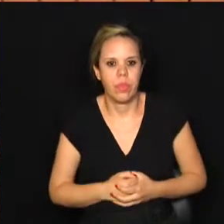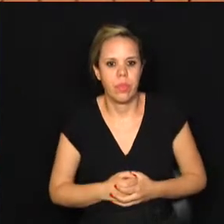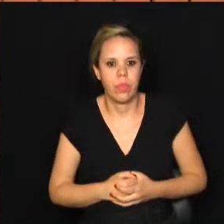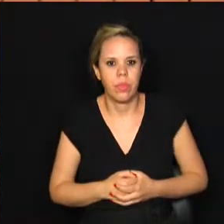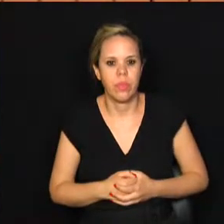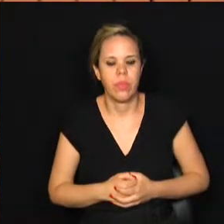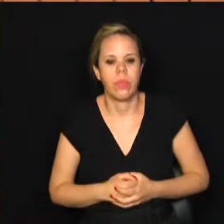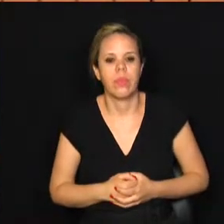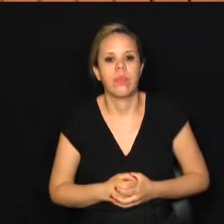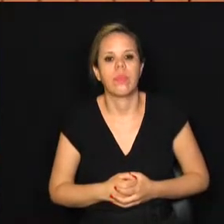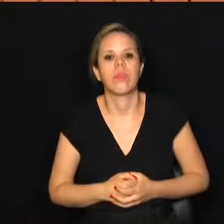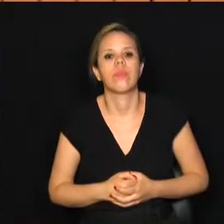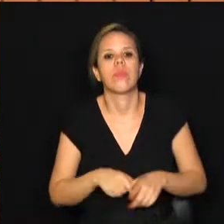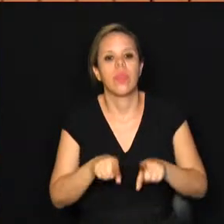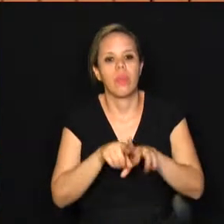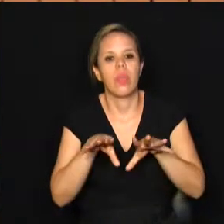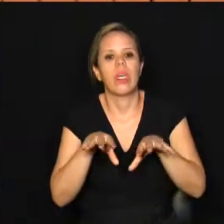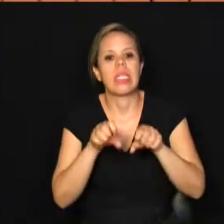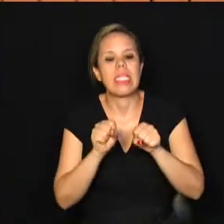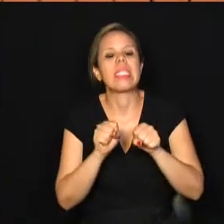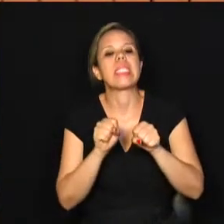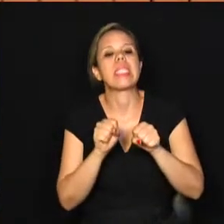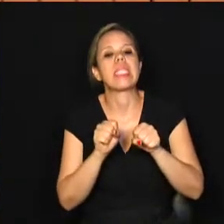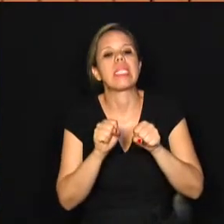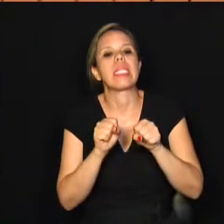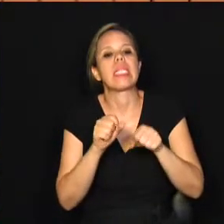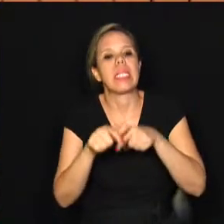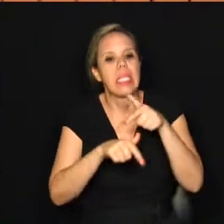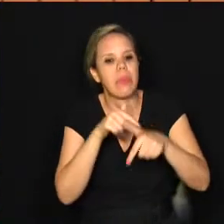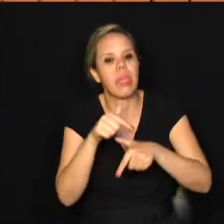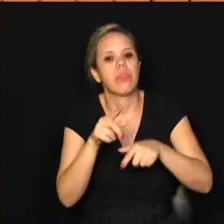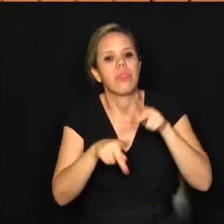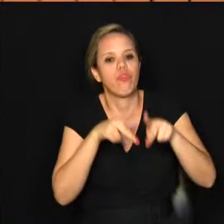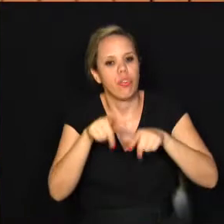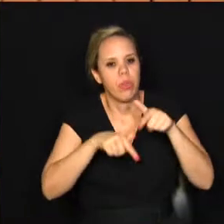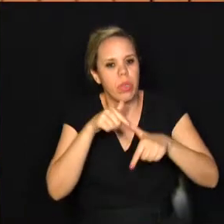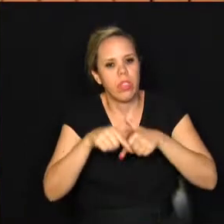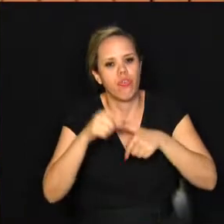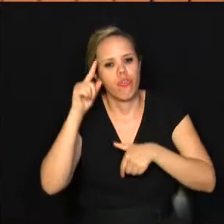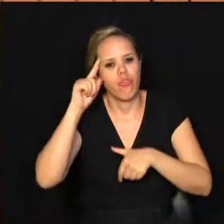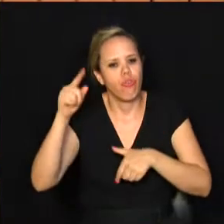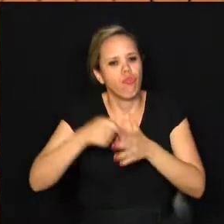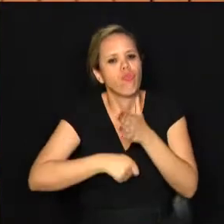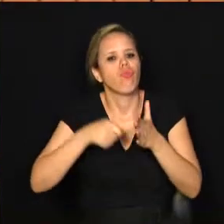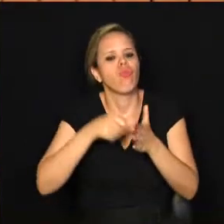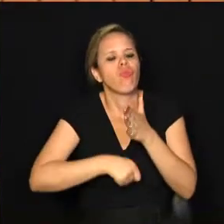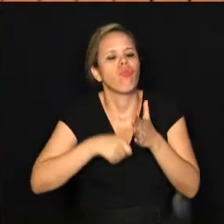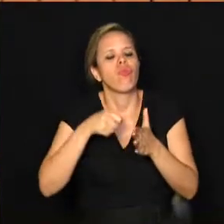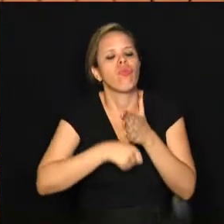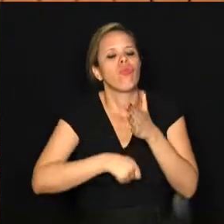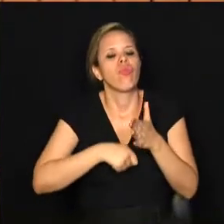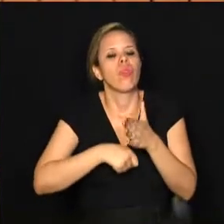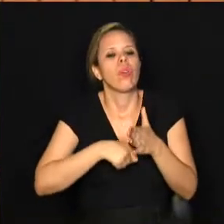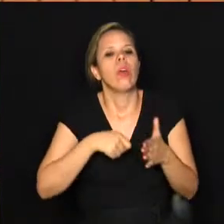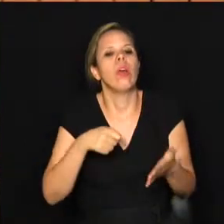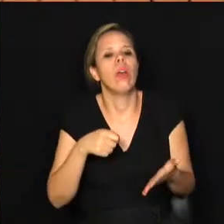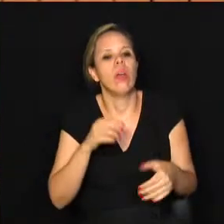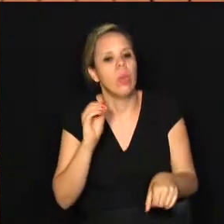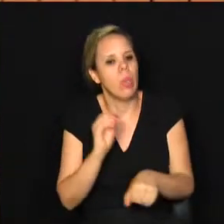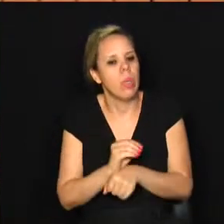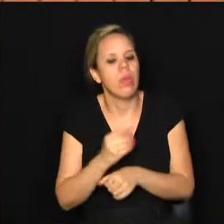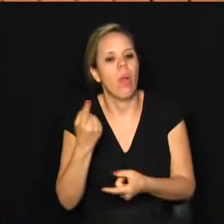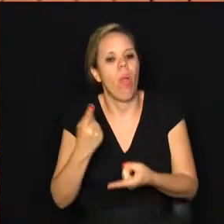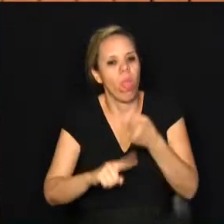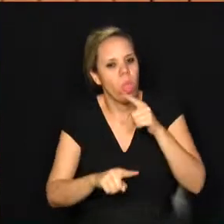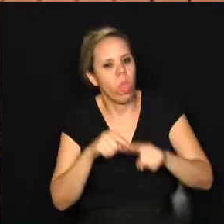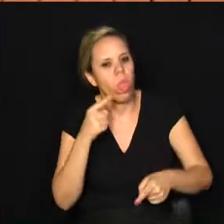a reintegração de posse desses trabalhadores que estão há dias lutando para a manutenção do seu acordo